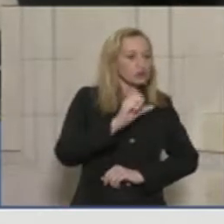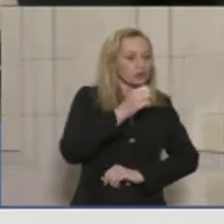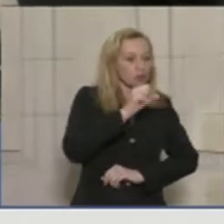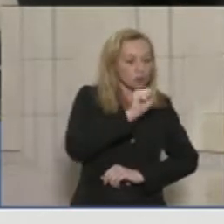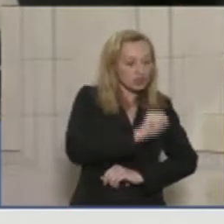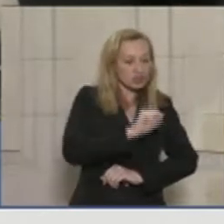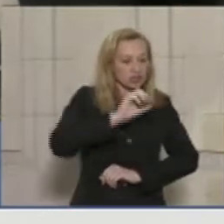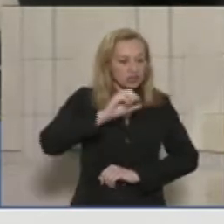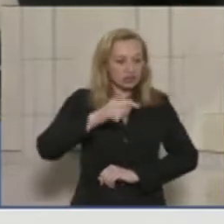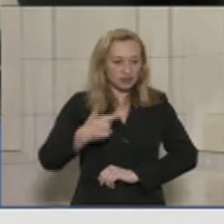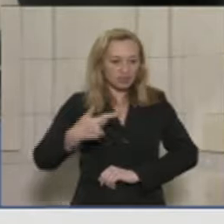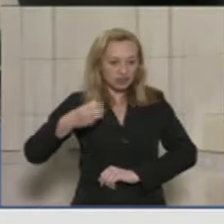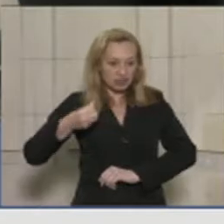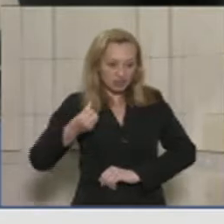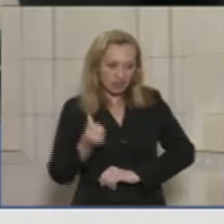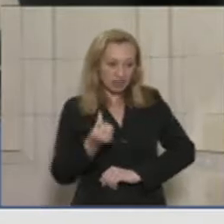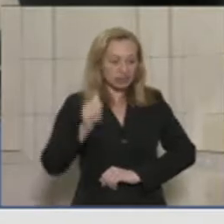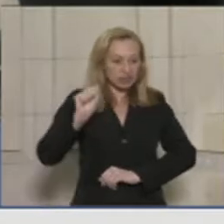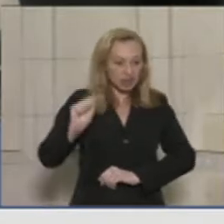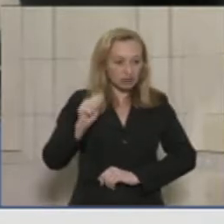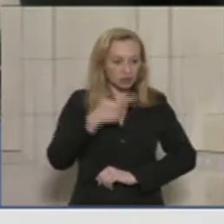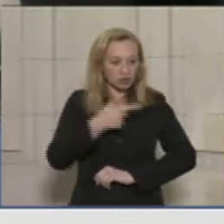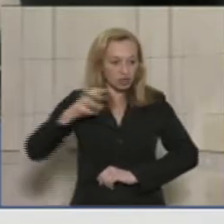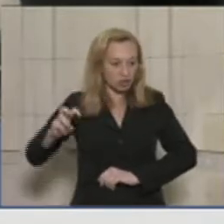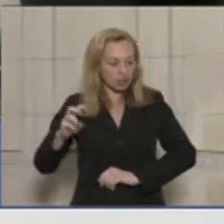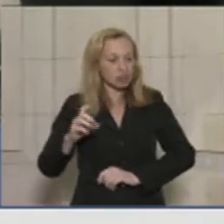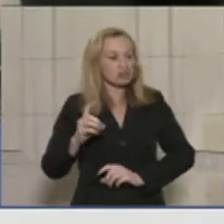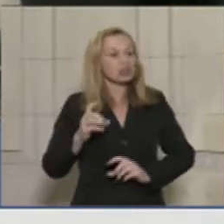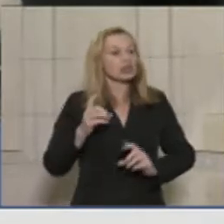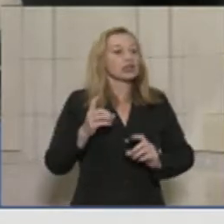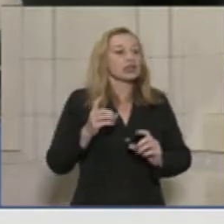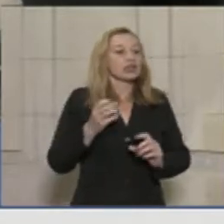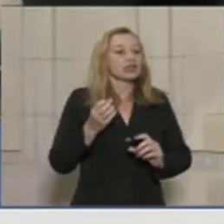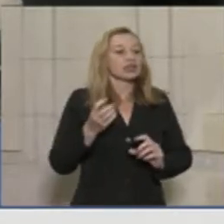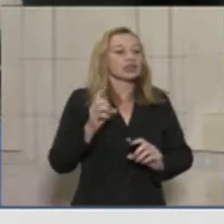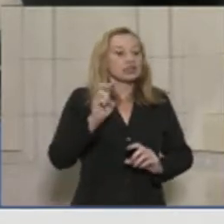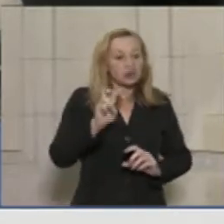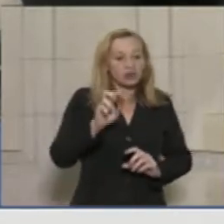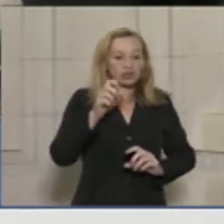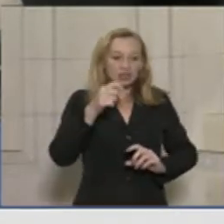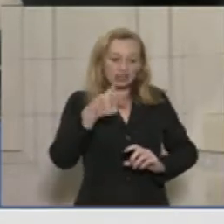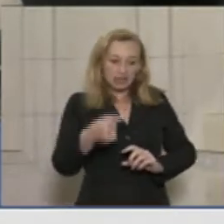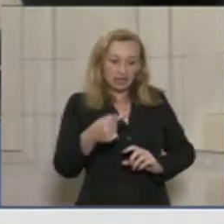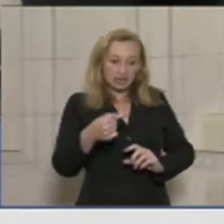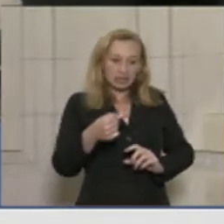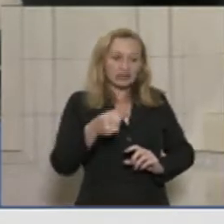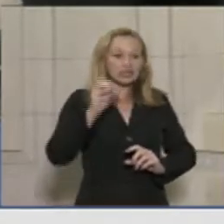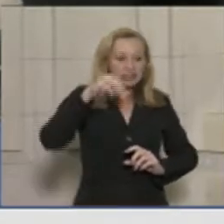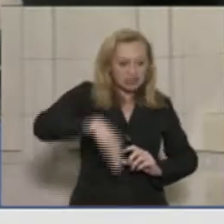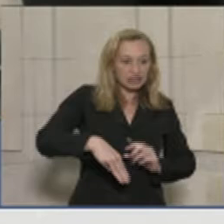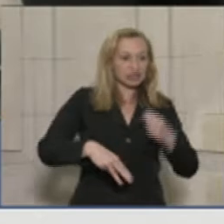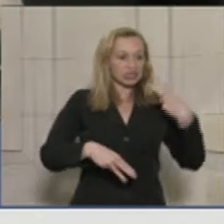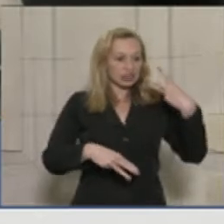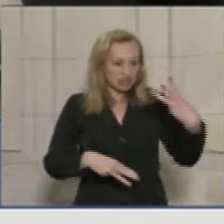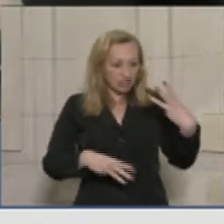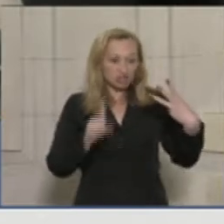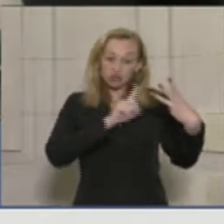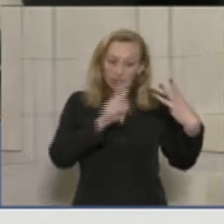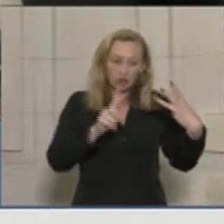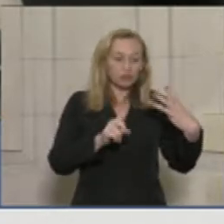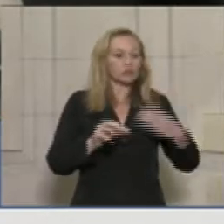826-A de 2015, 60 deputados, 57 sim e 3 não. Projeto de